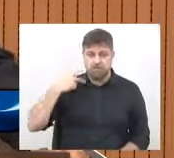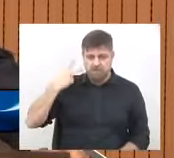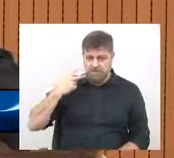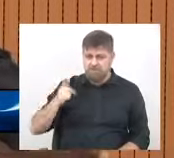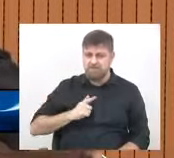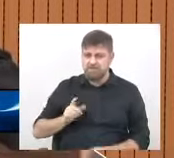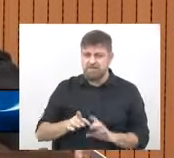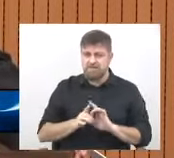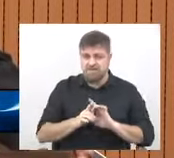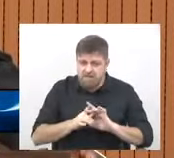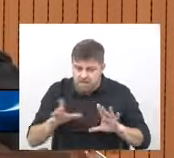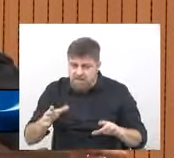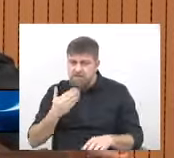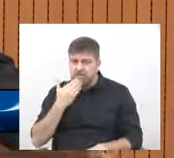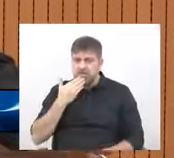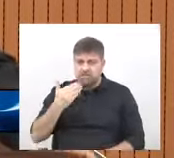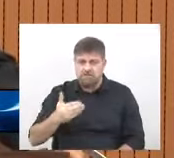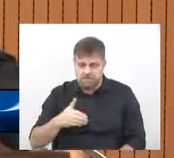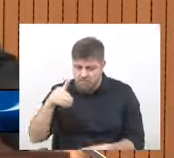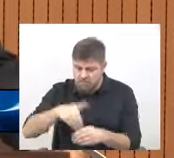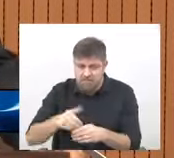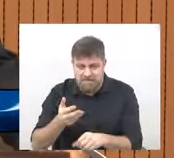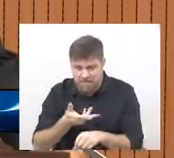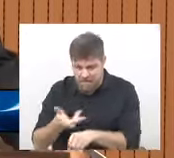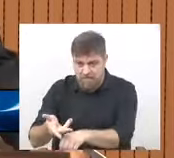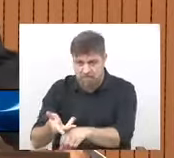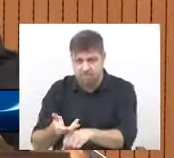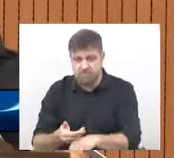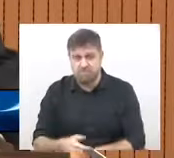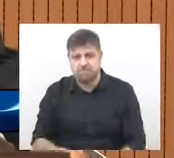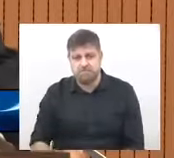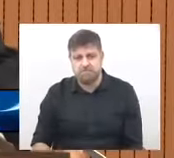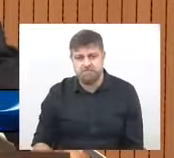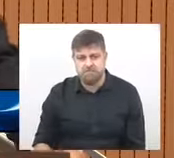de pedir urgência nos seus projetos, mas, em